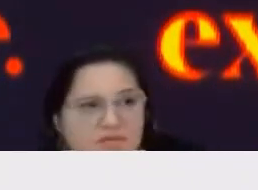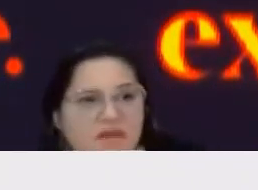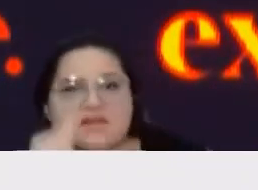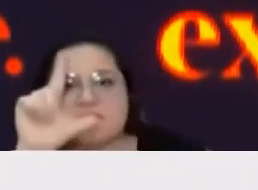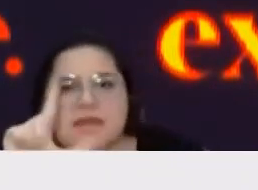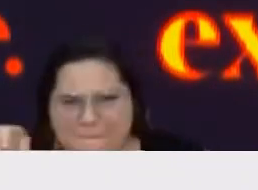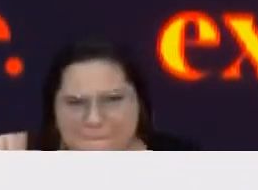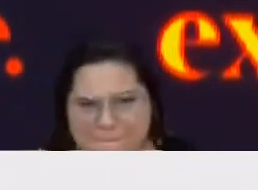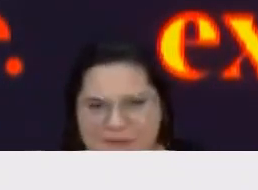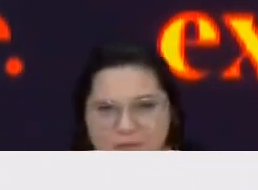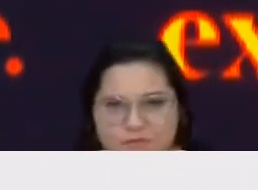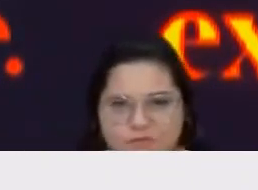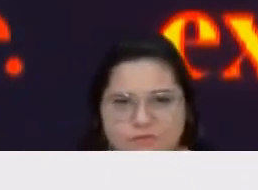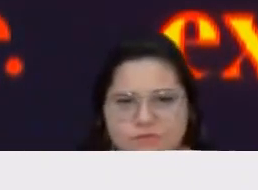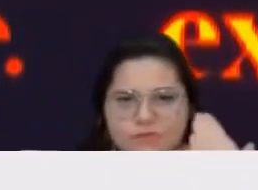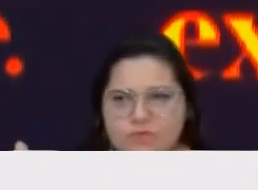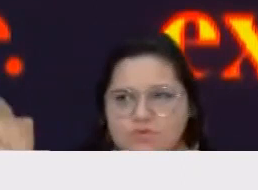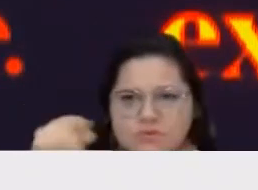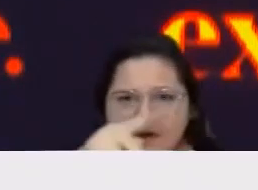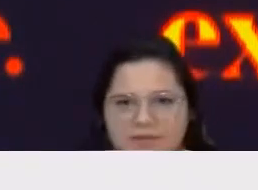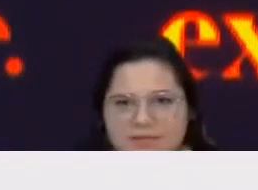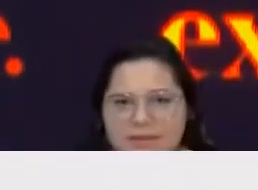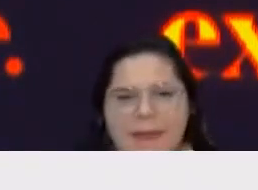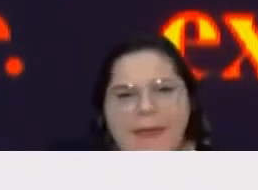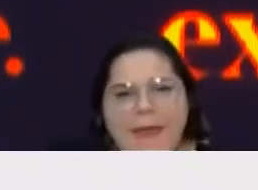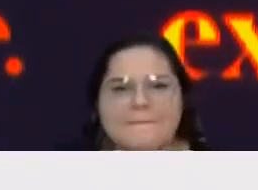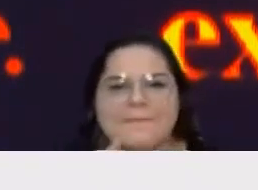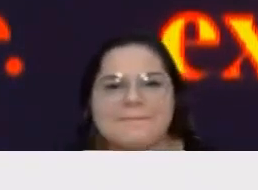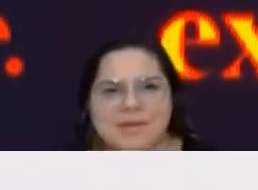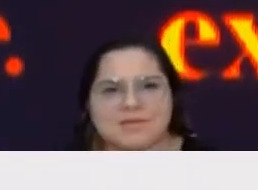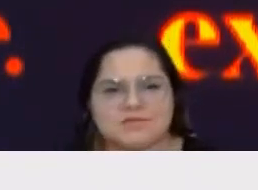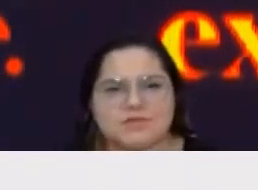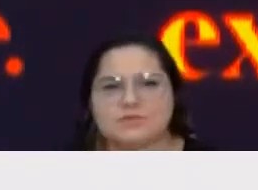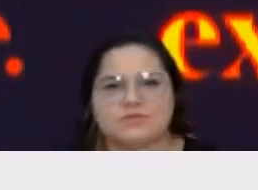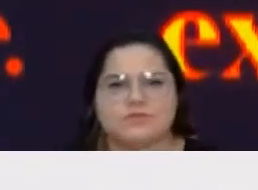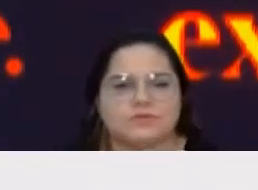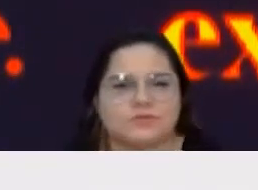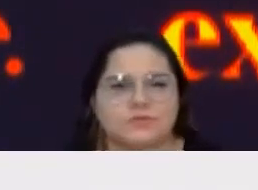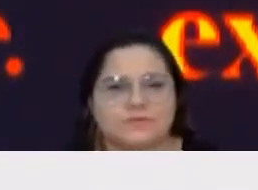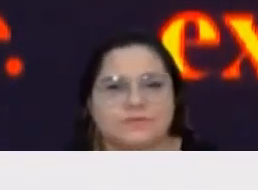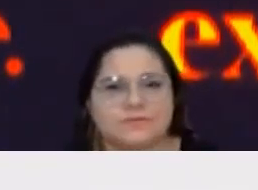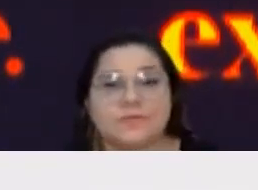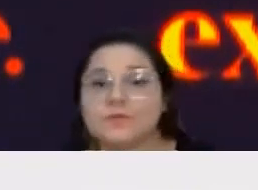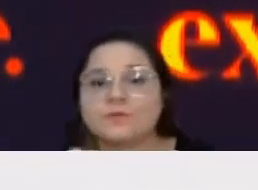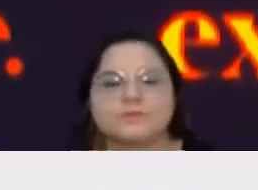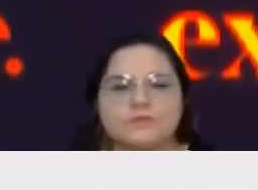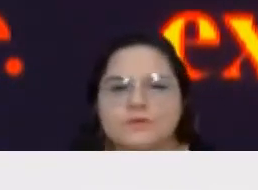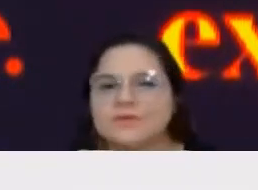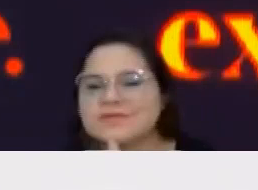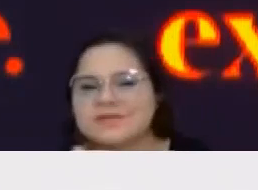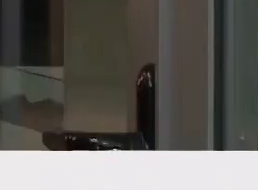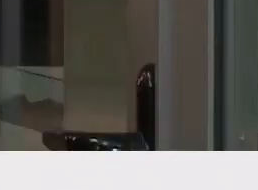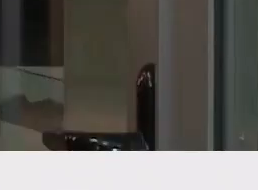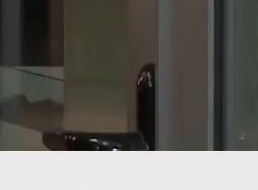que um crescimento superior à média mundial, com tudo o que o destino colocou nas nossas